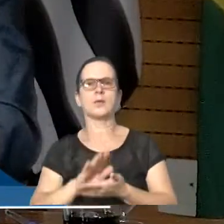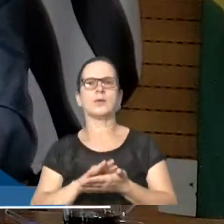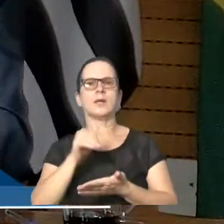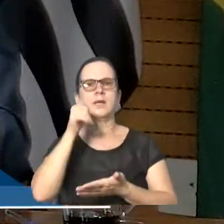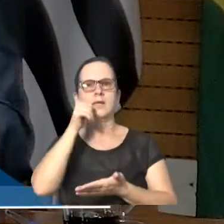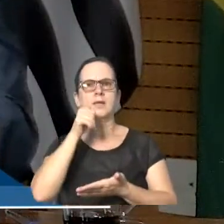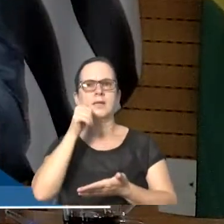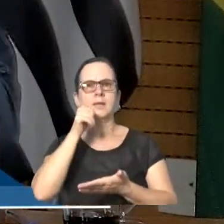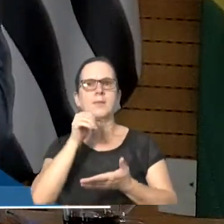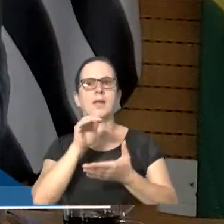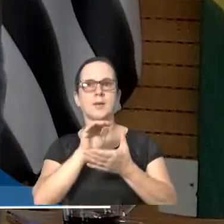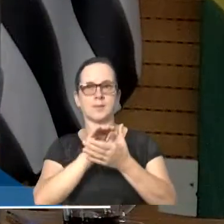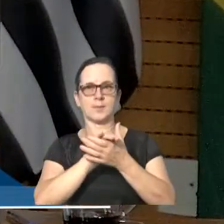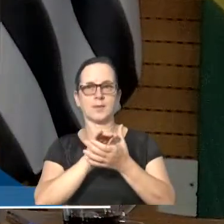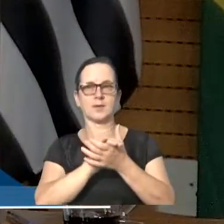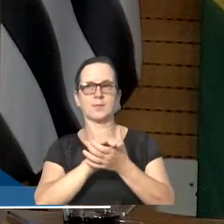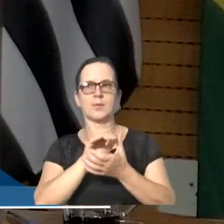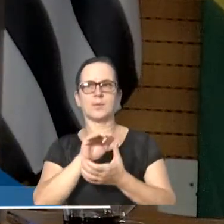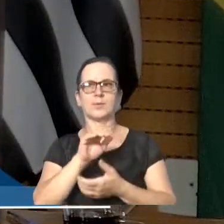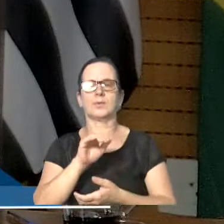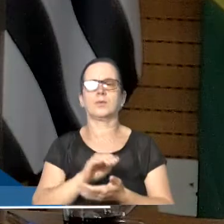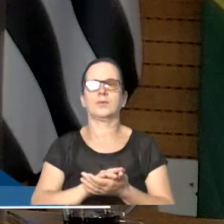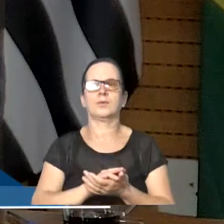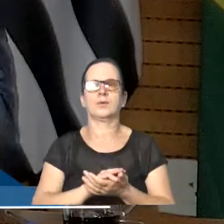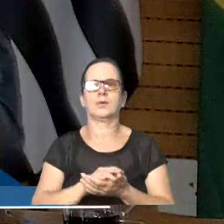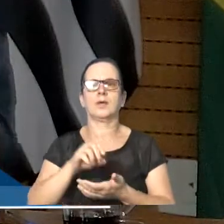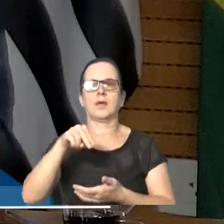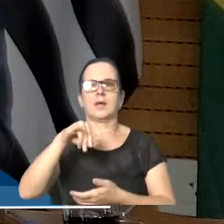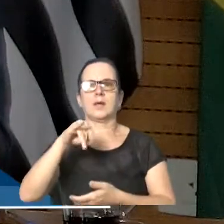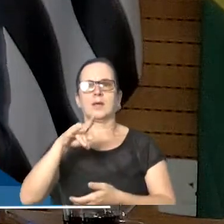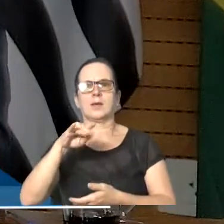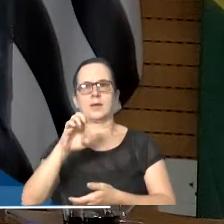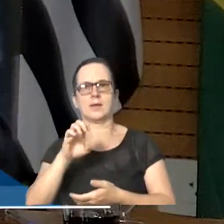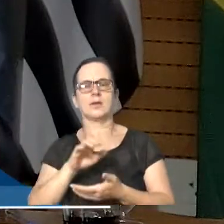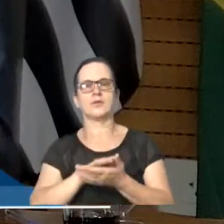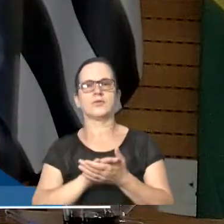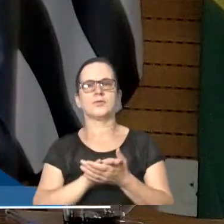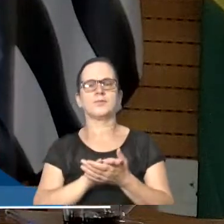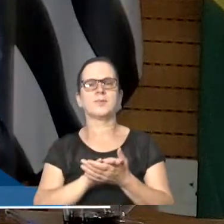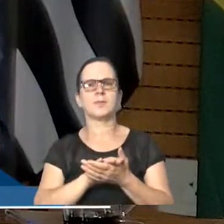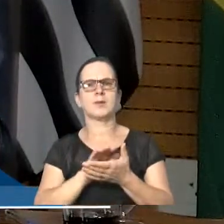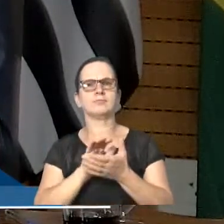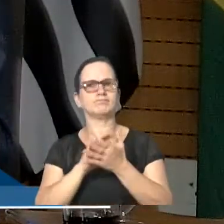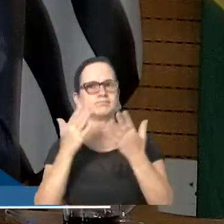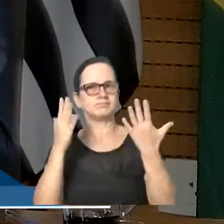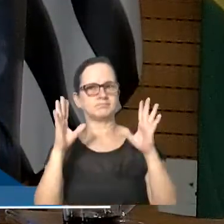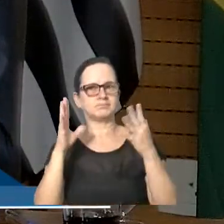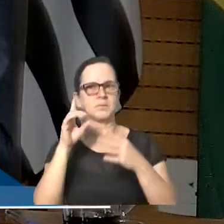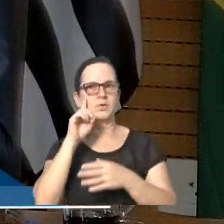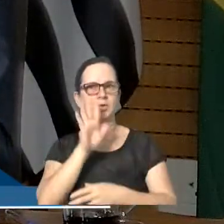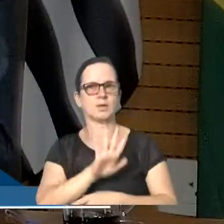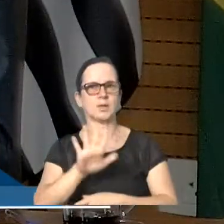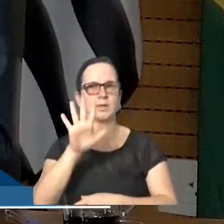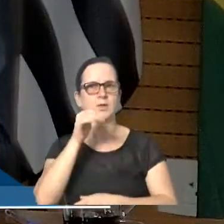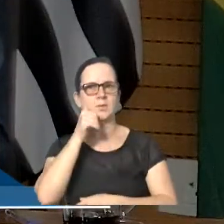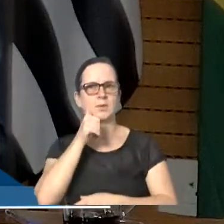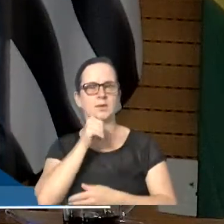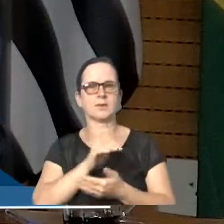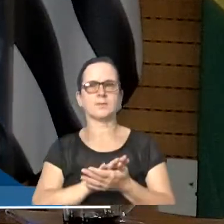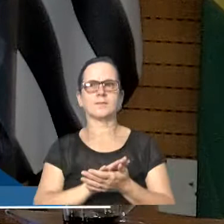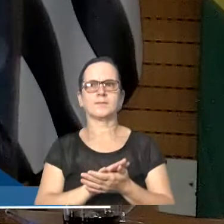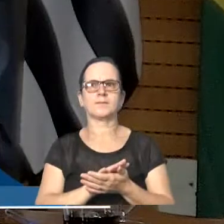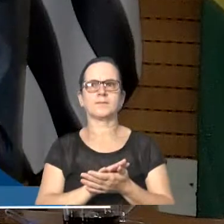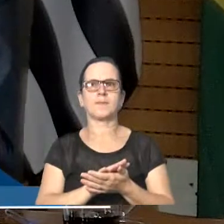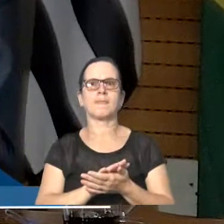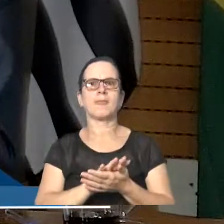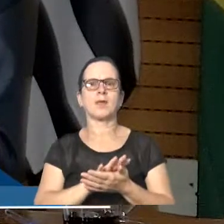Meire Rezende, Dia Internacional das Mulheres. A cidade de São Bernardo do Campo, no dia de hoje, ela fez um grande mutirão